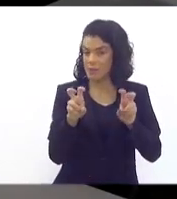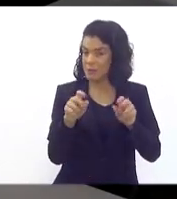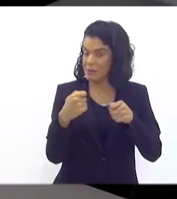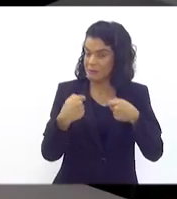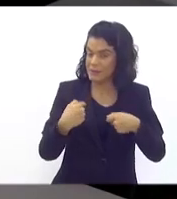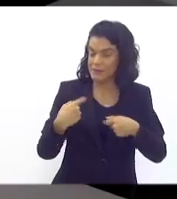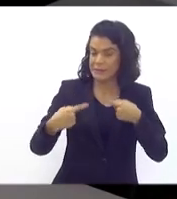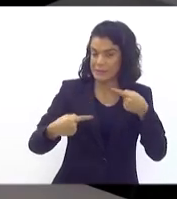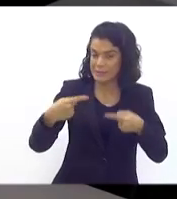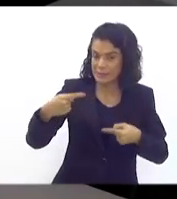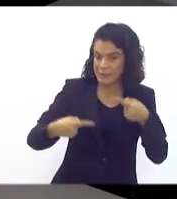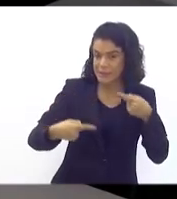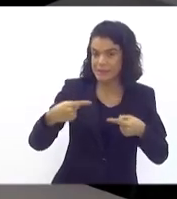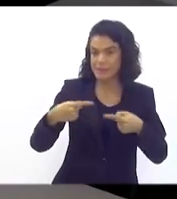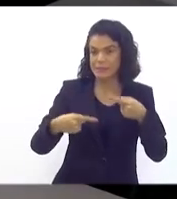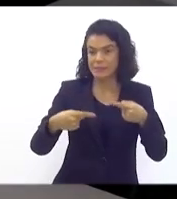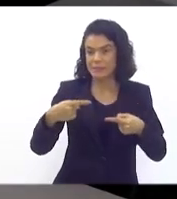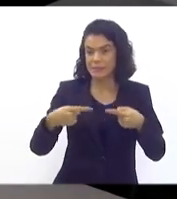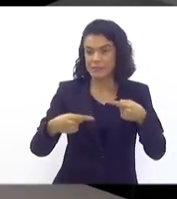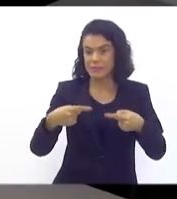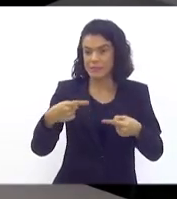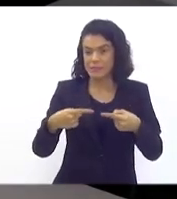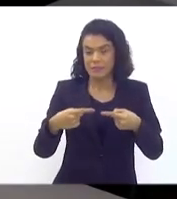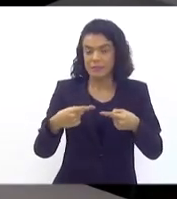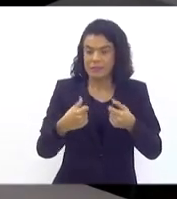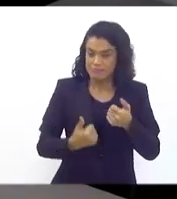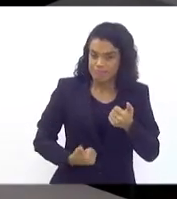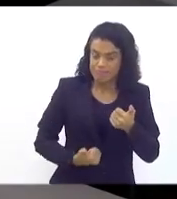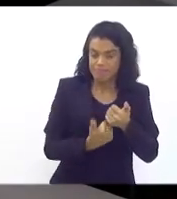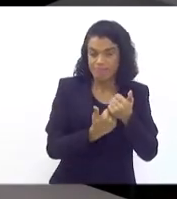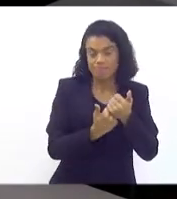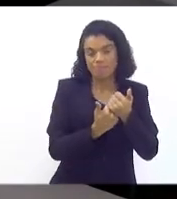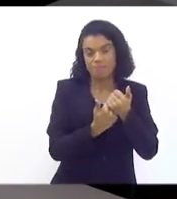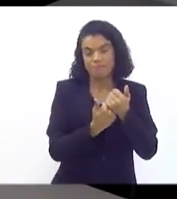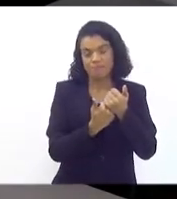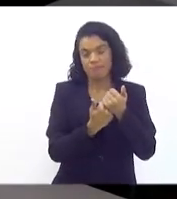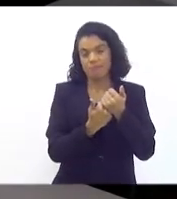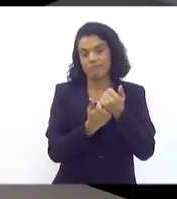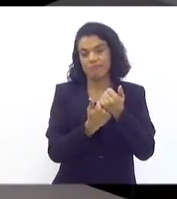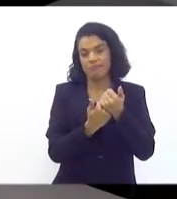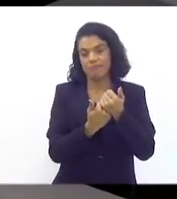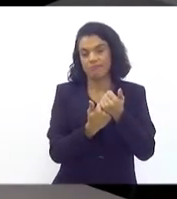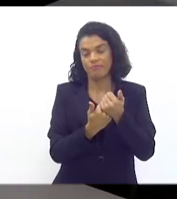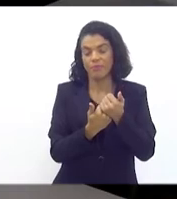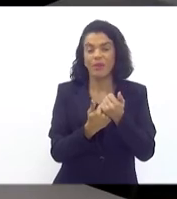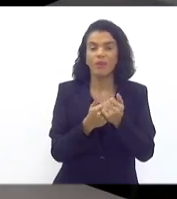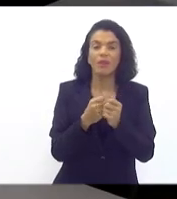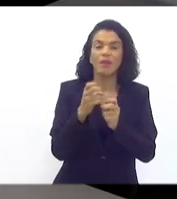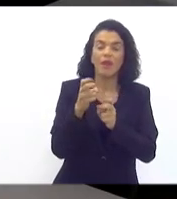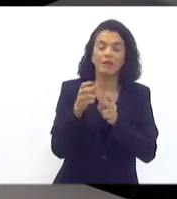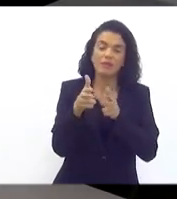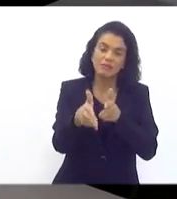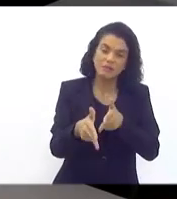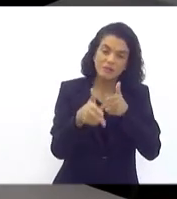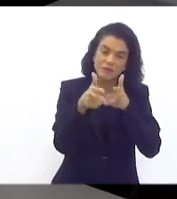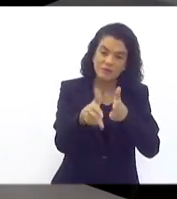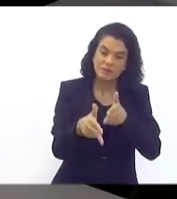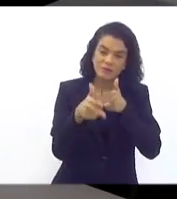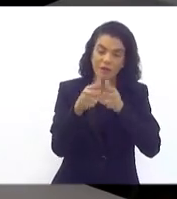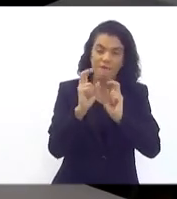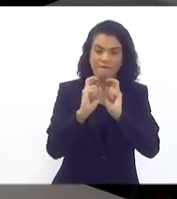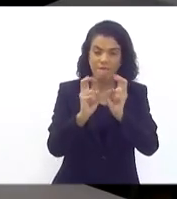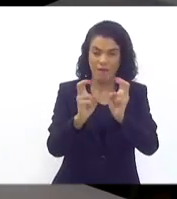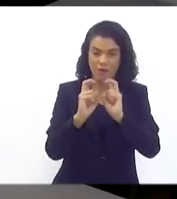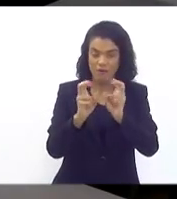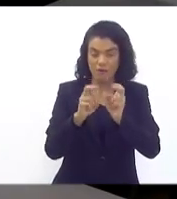precisa ser debatido de reforço obviamente é nas ferrovias no sentido na ferrovia como